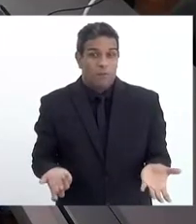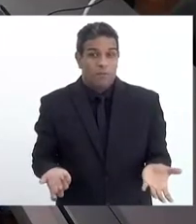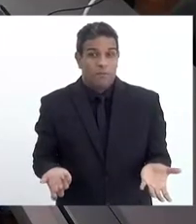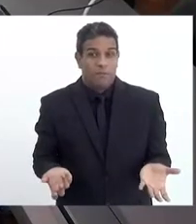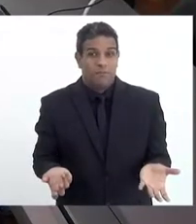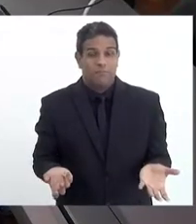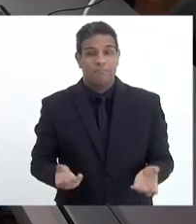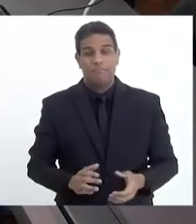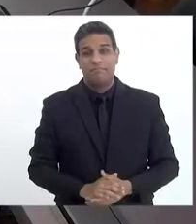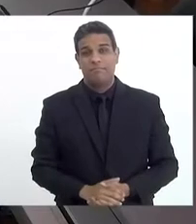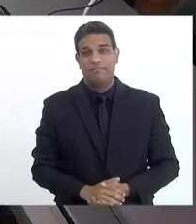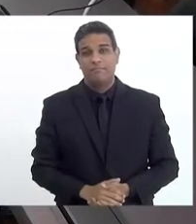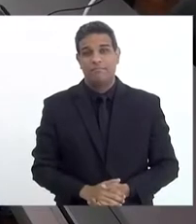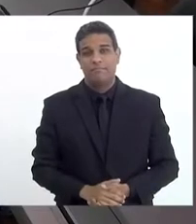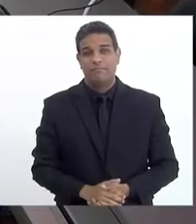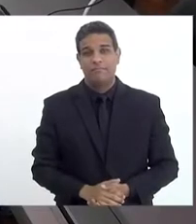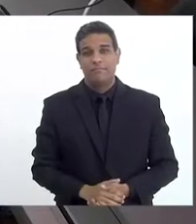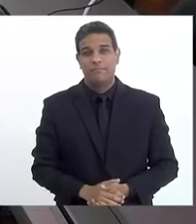Pensou?